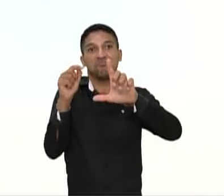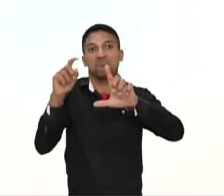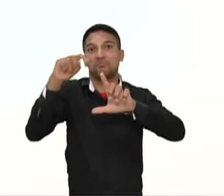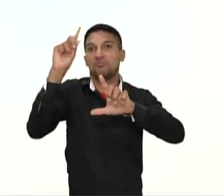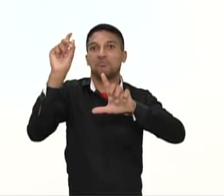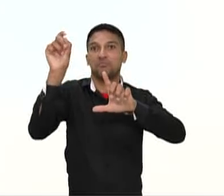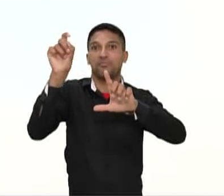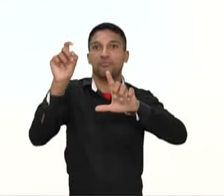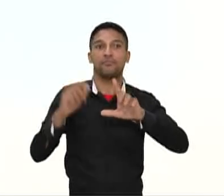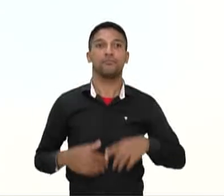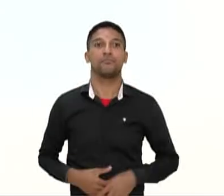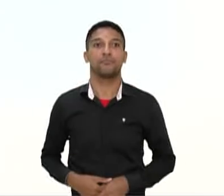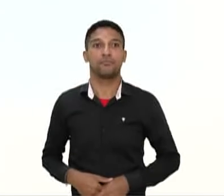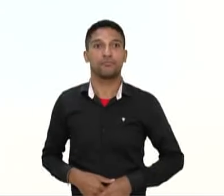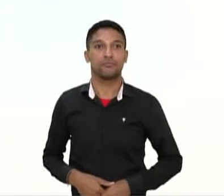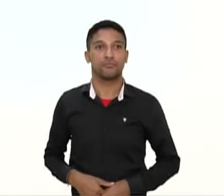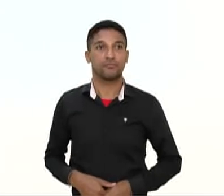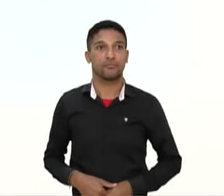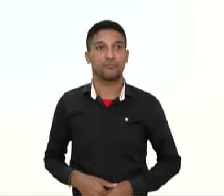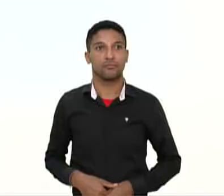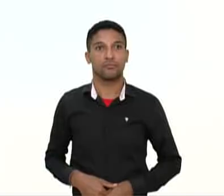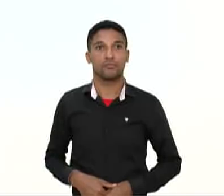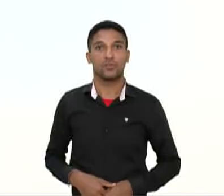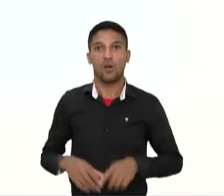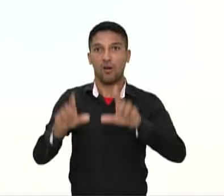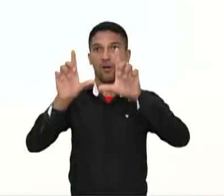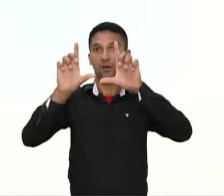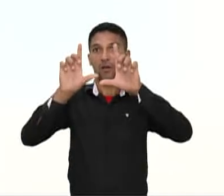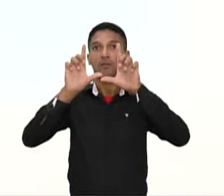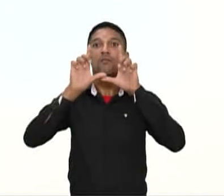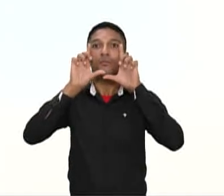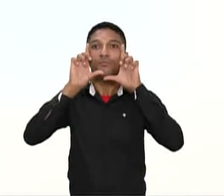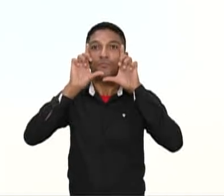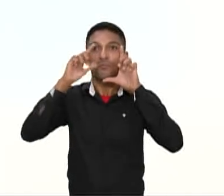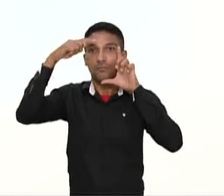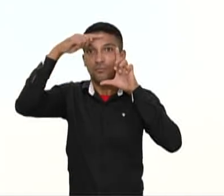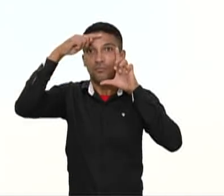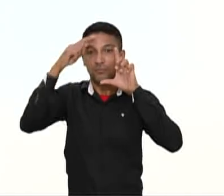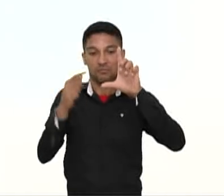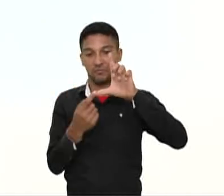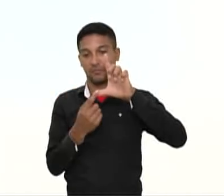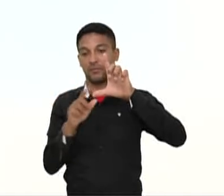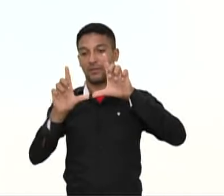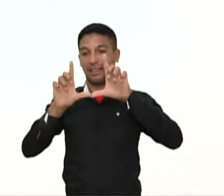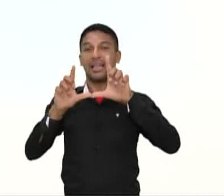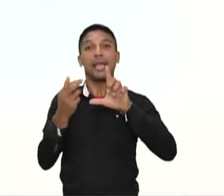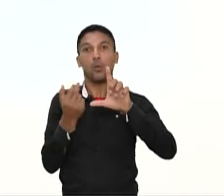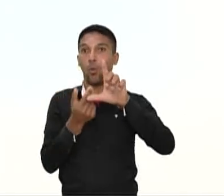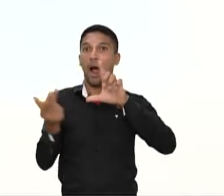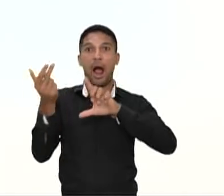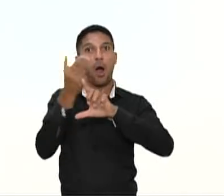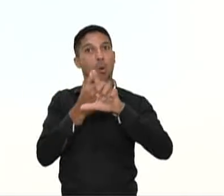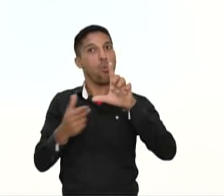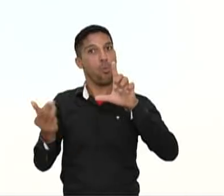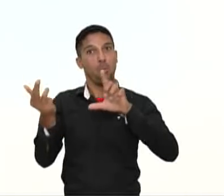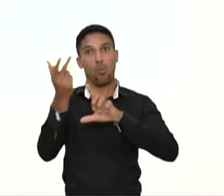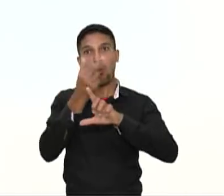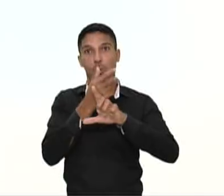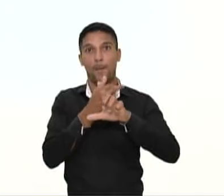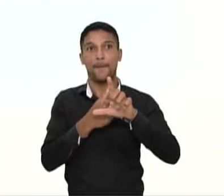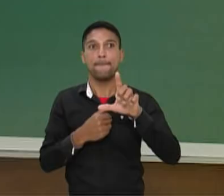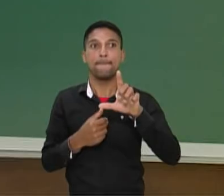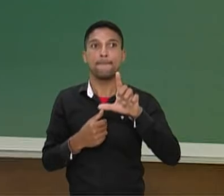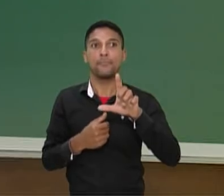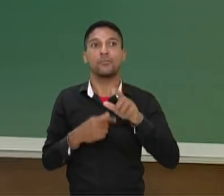tá? Mas, como todos os lados são iguais, eu sei que basta eu